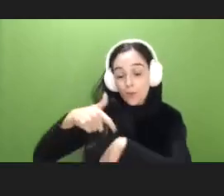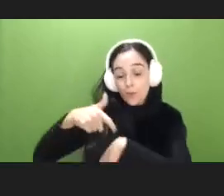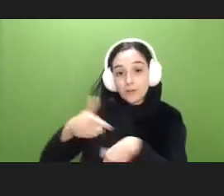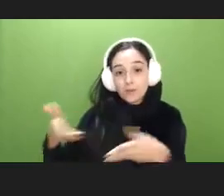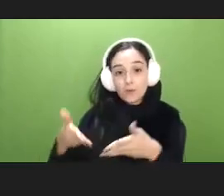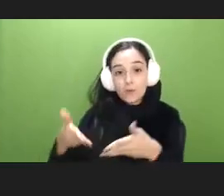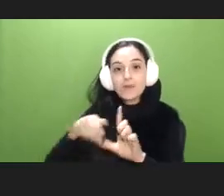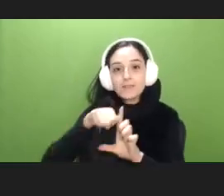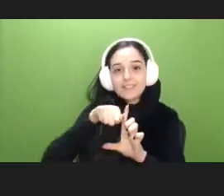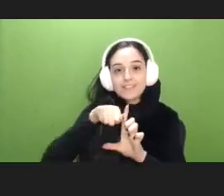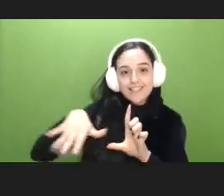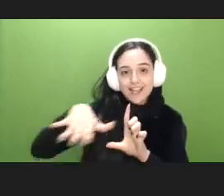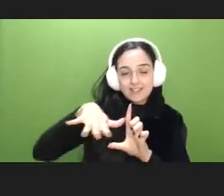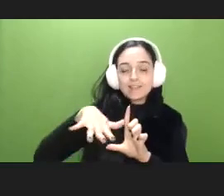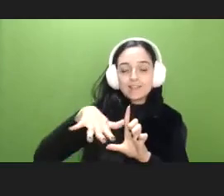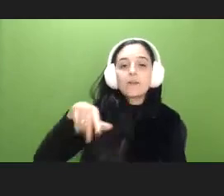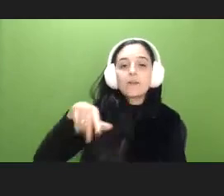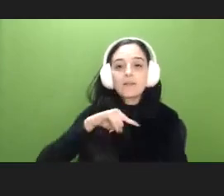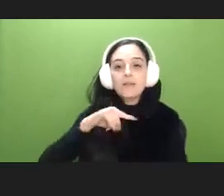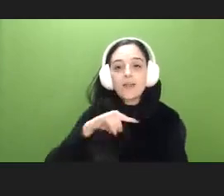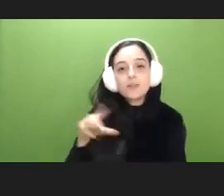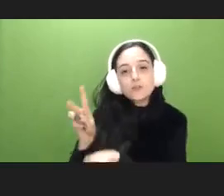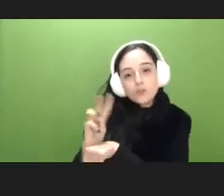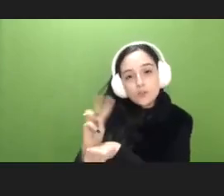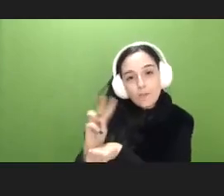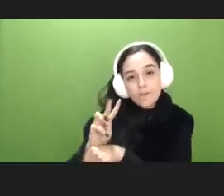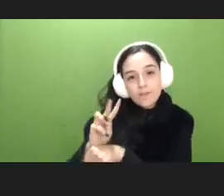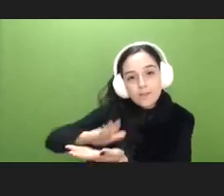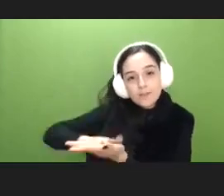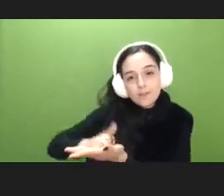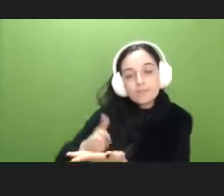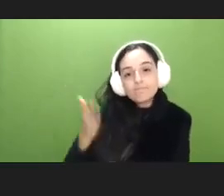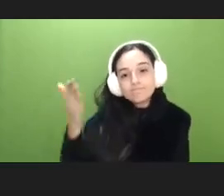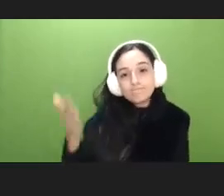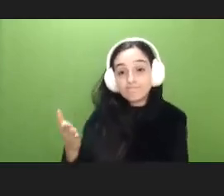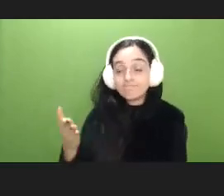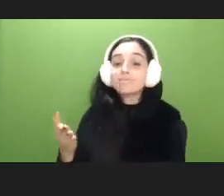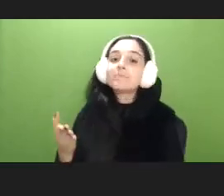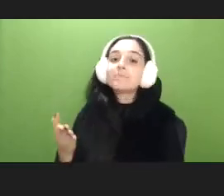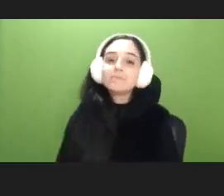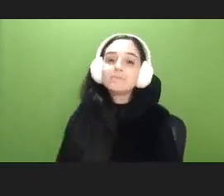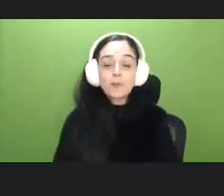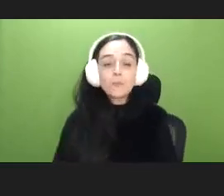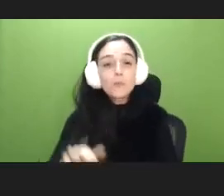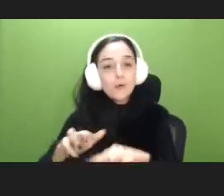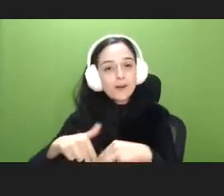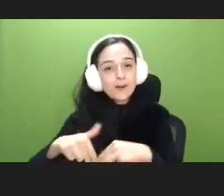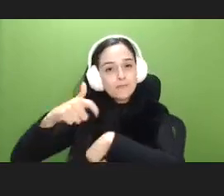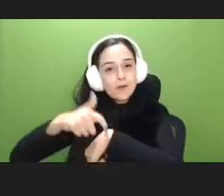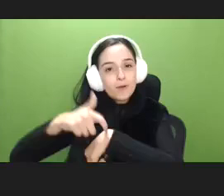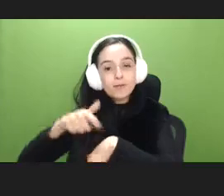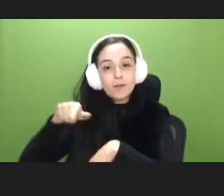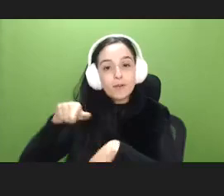desenvolvida sob a supervisão. Essa atuação faz parte da curricularização da